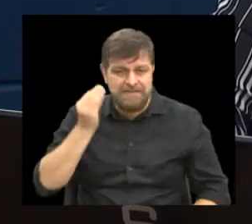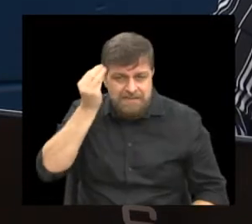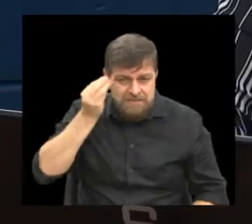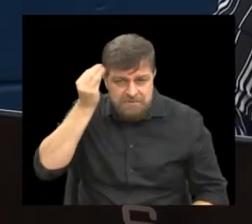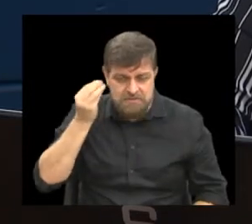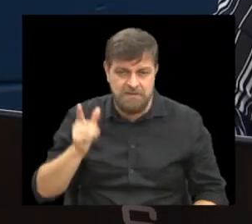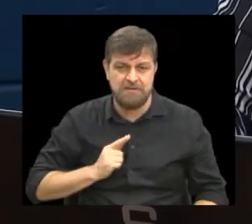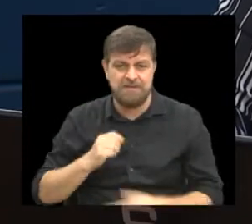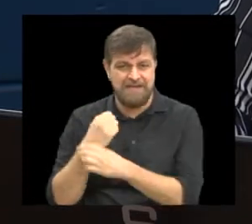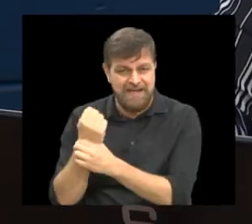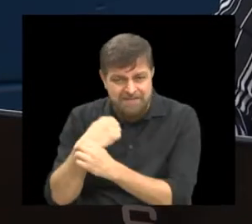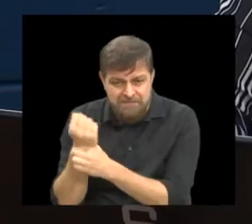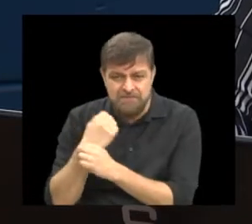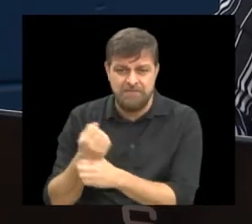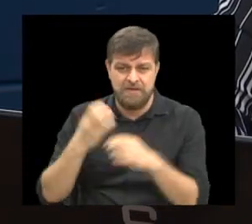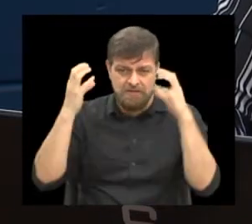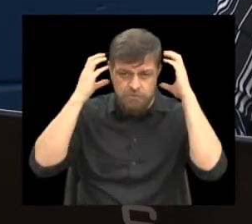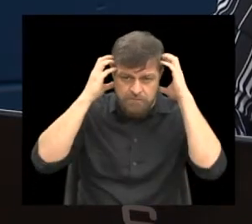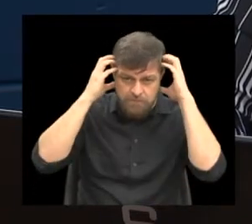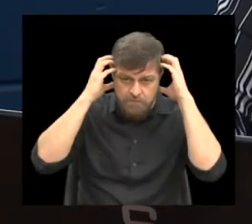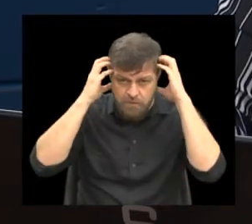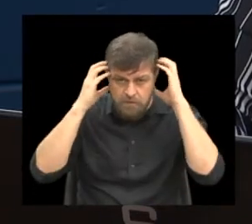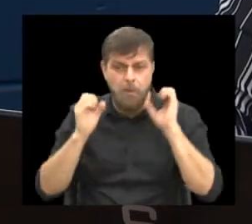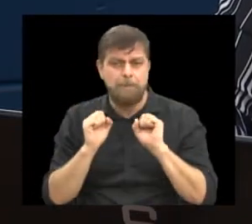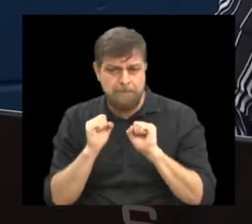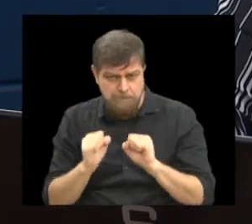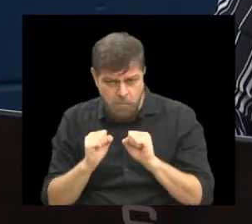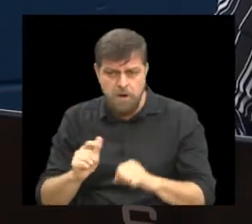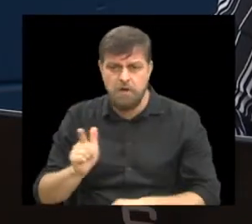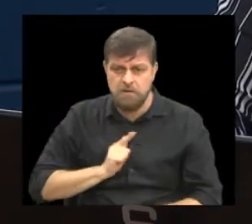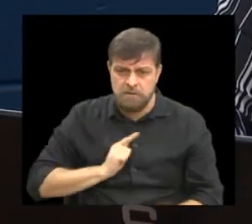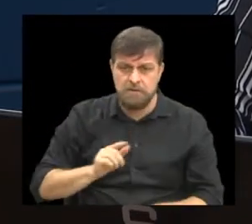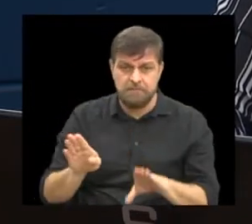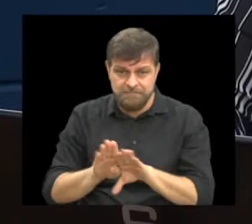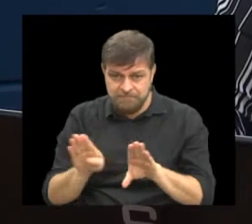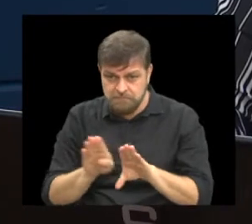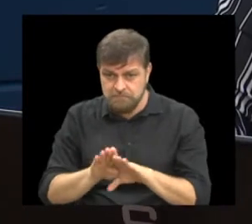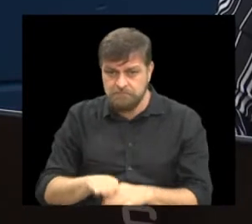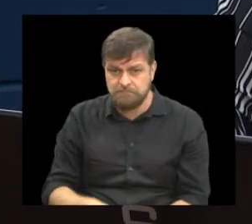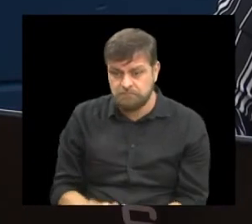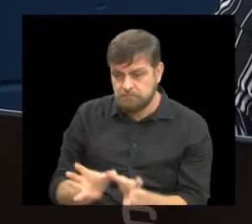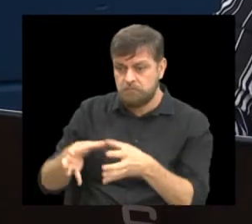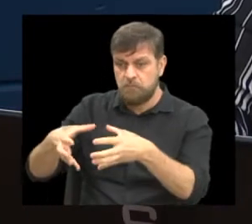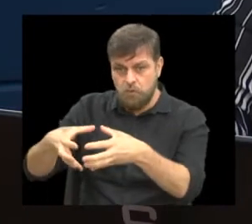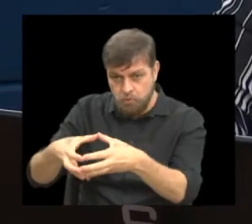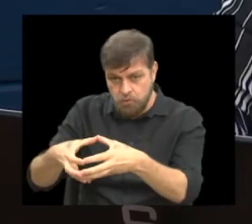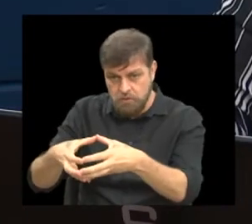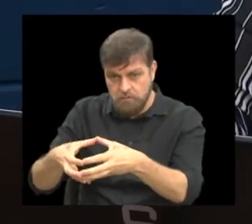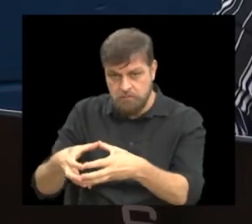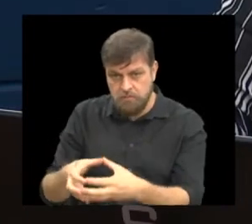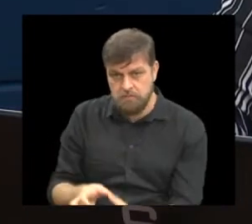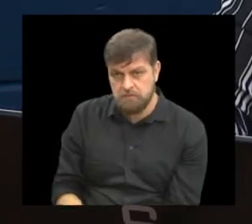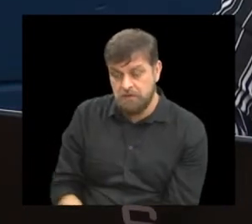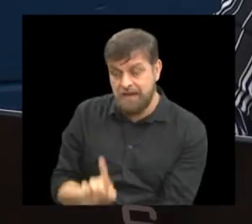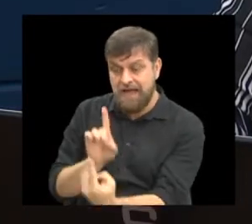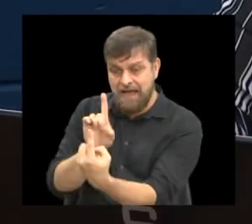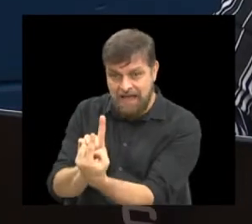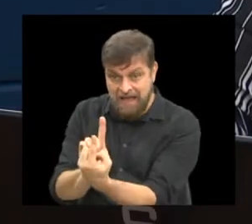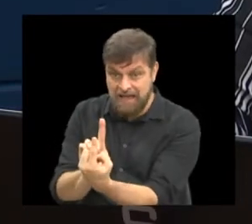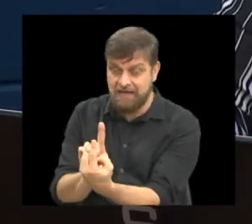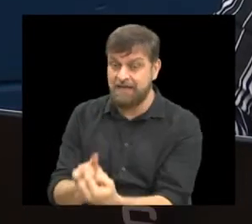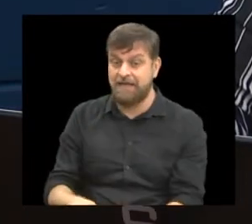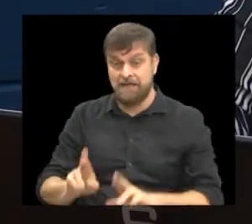psiquiatria, fisioterapia, fonoaudiologia, tá? Com relação ao grupo. Atendimentos individuais são